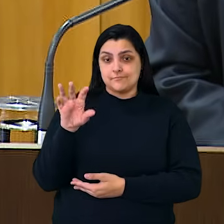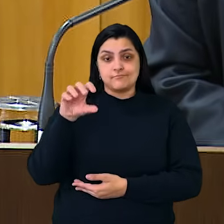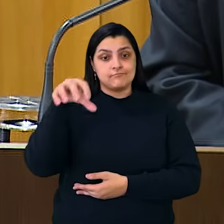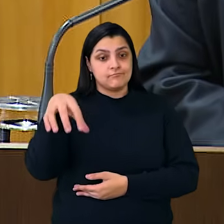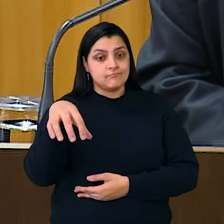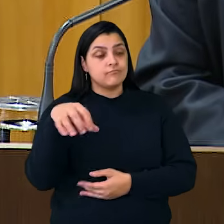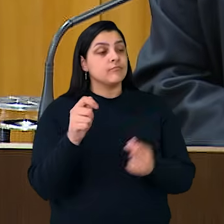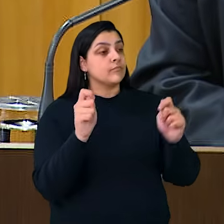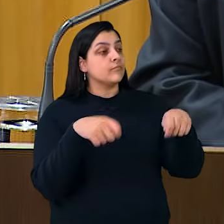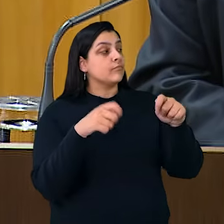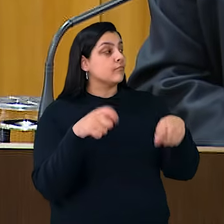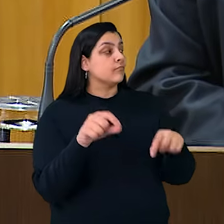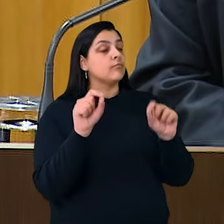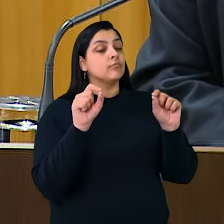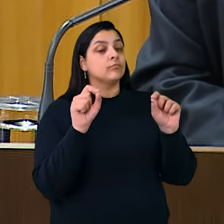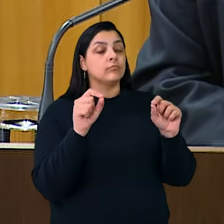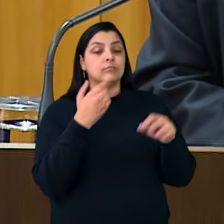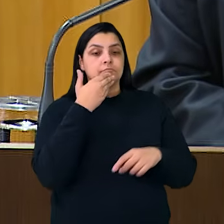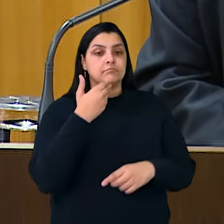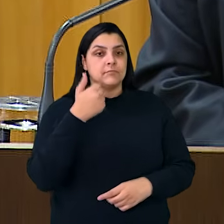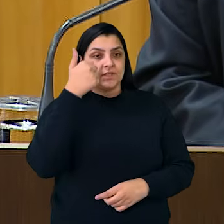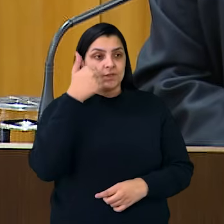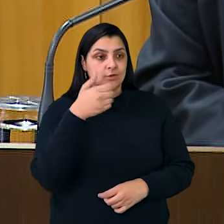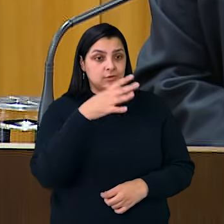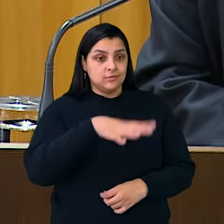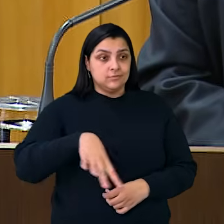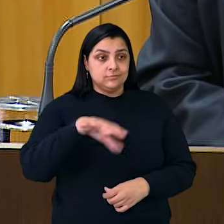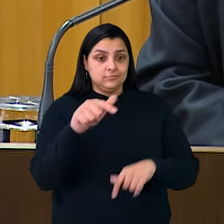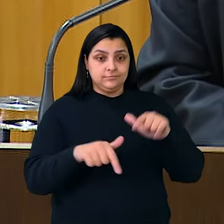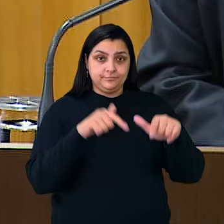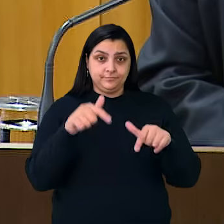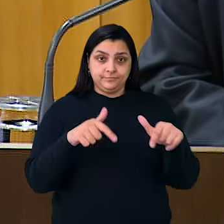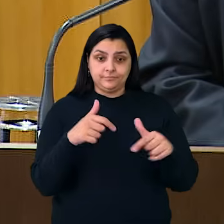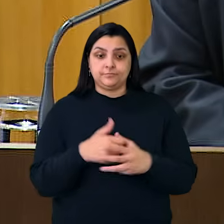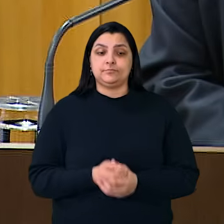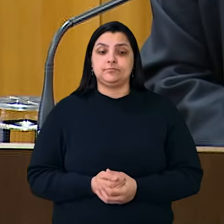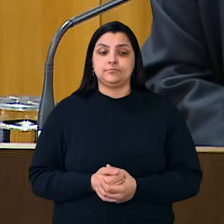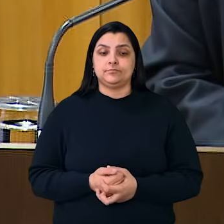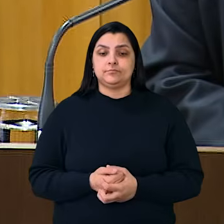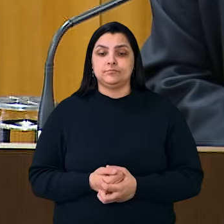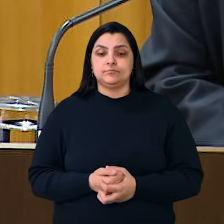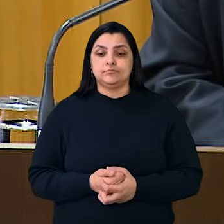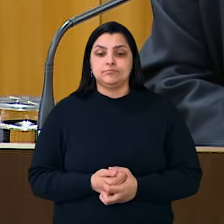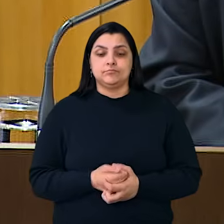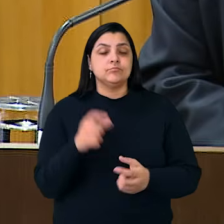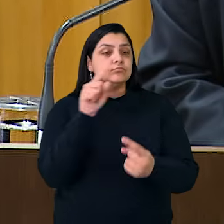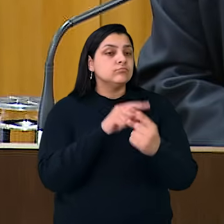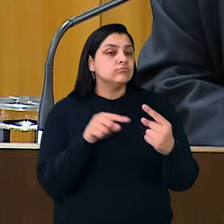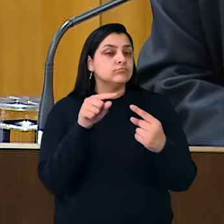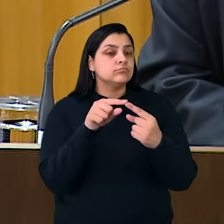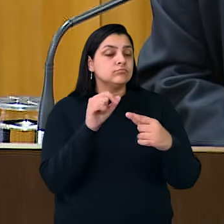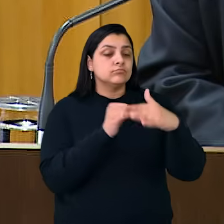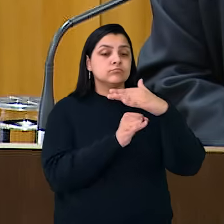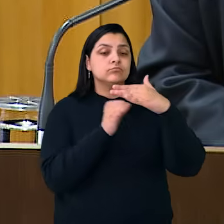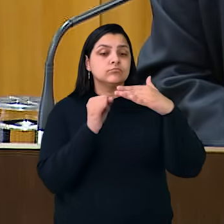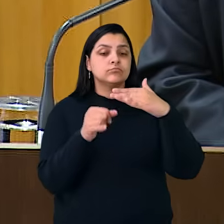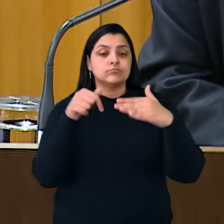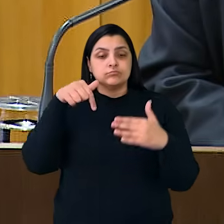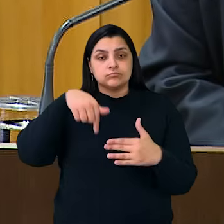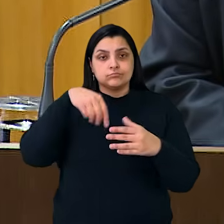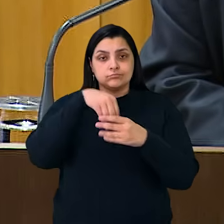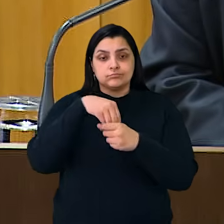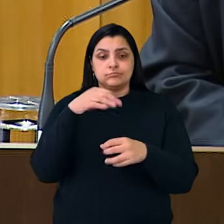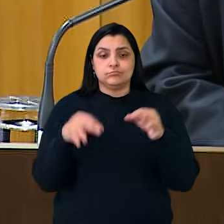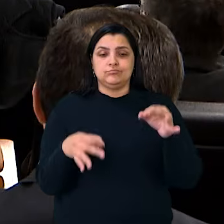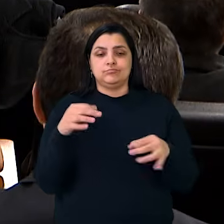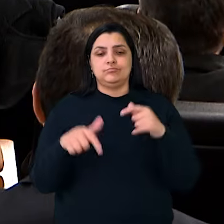trabalho, possibilitando o aperfeiçoamento da prestação jurisdicional e das missões institucionais da